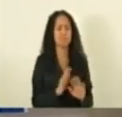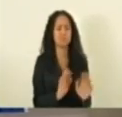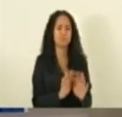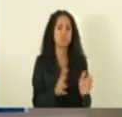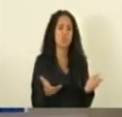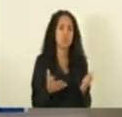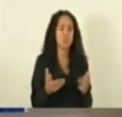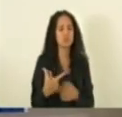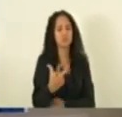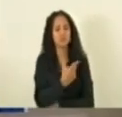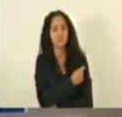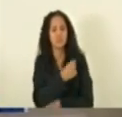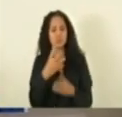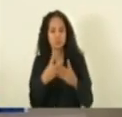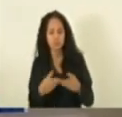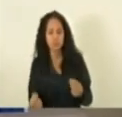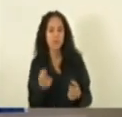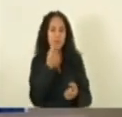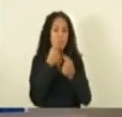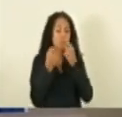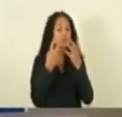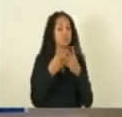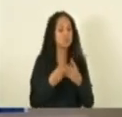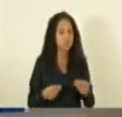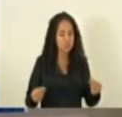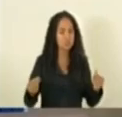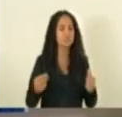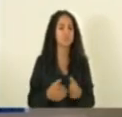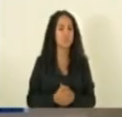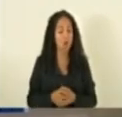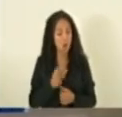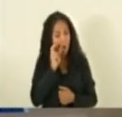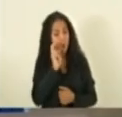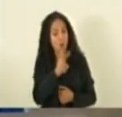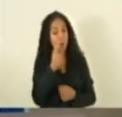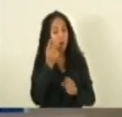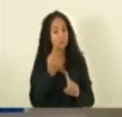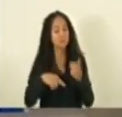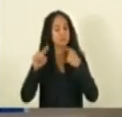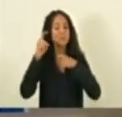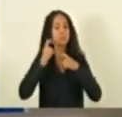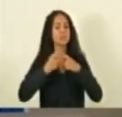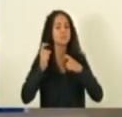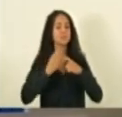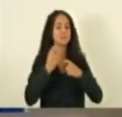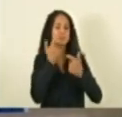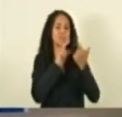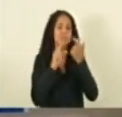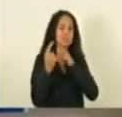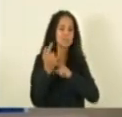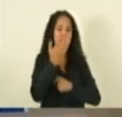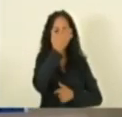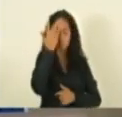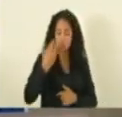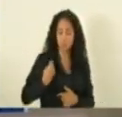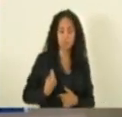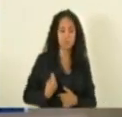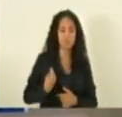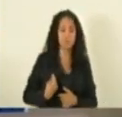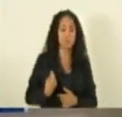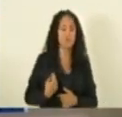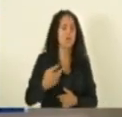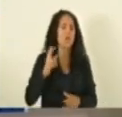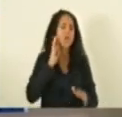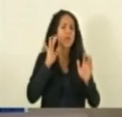se cura com a vacina, se cura com remédio. Olha a evolução da medicina, as pessoas estão vivendo. Você imagina